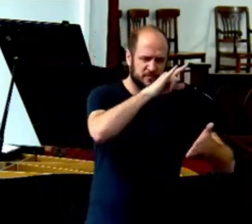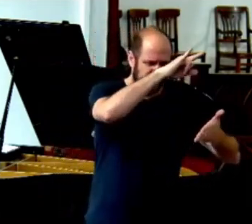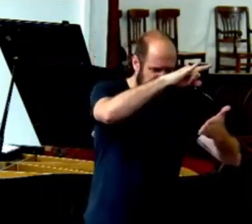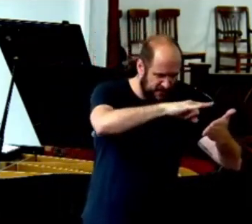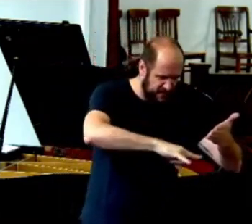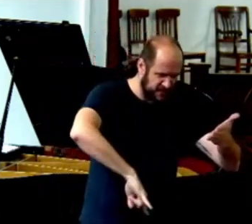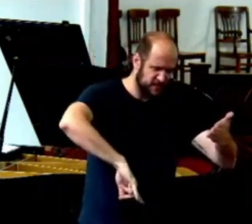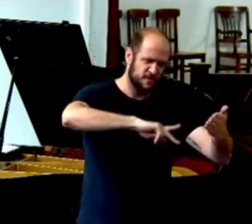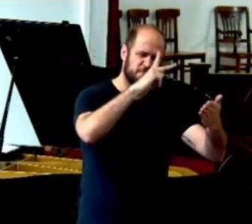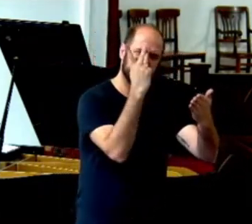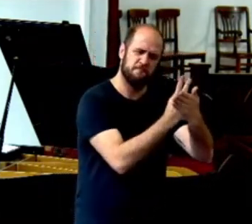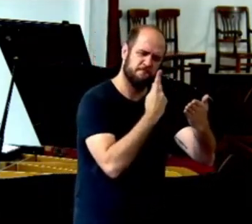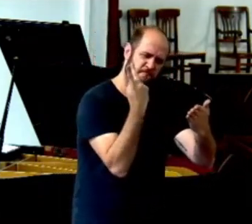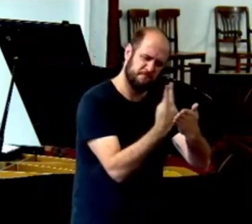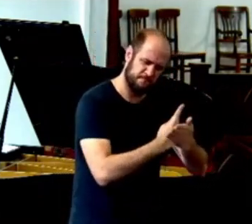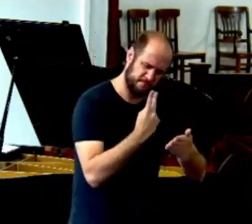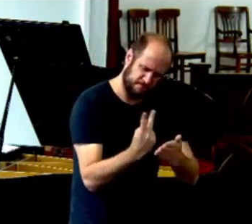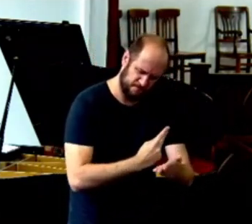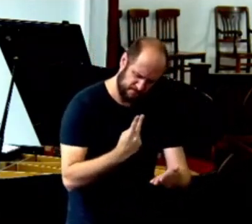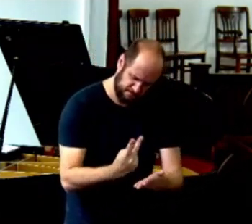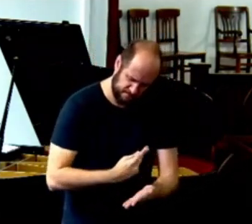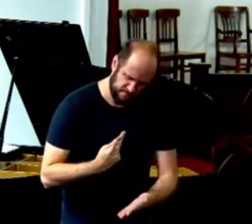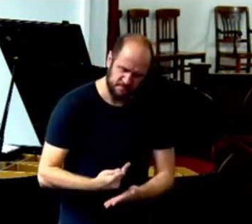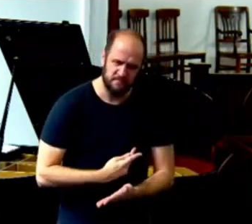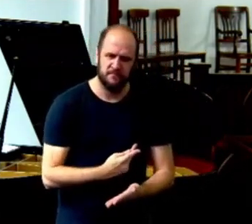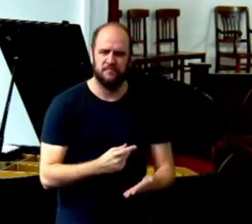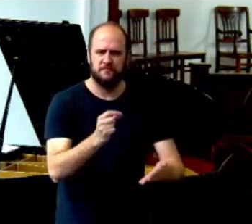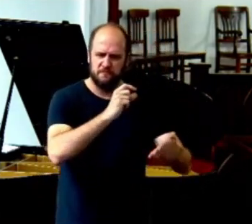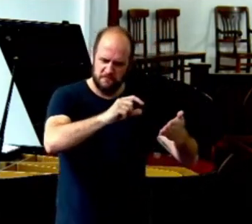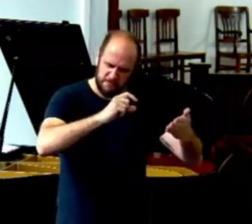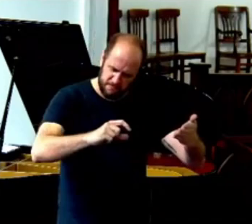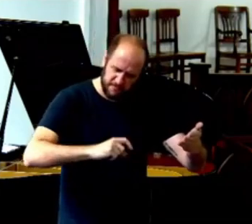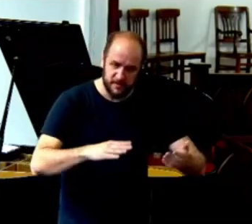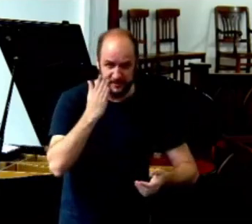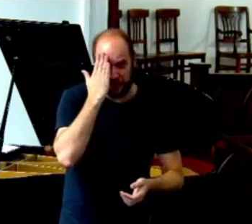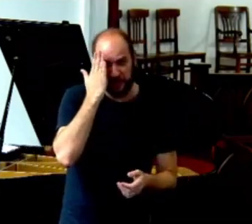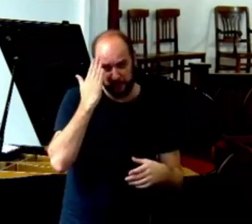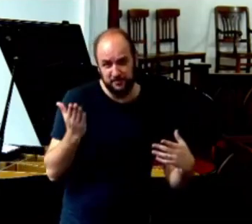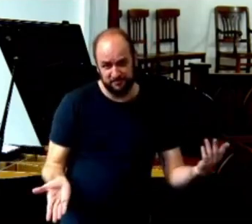em descrever os pecados e defeitos dele.